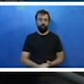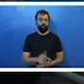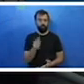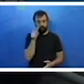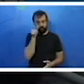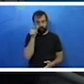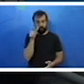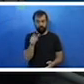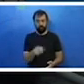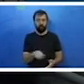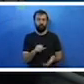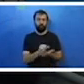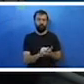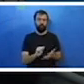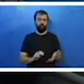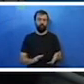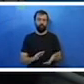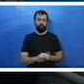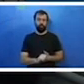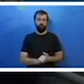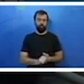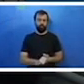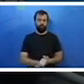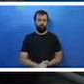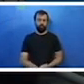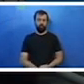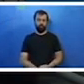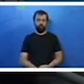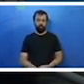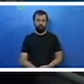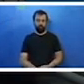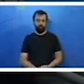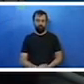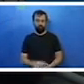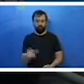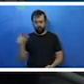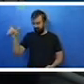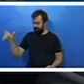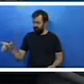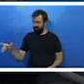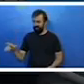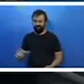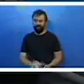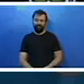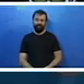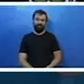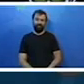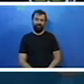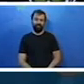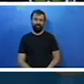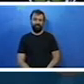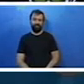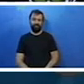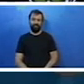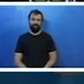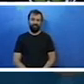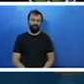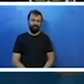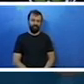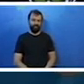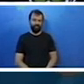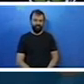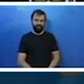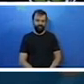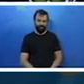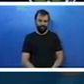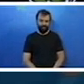Olha lá a primeira atividade da tarefa. Olha o minerador bravo com a Anitta aqui, pessoal. Mas que menina bagunçada